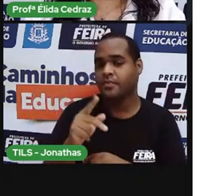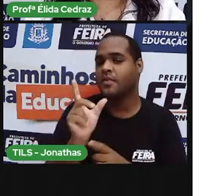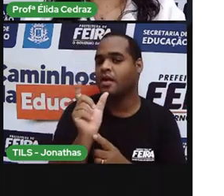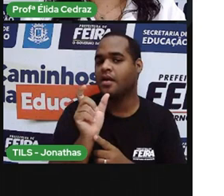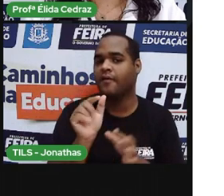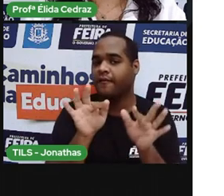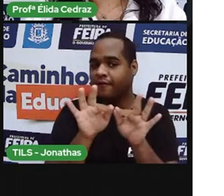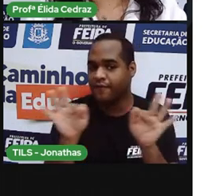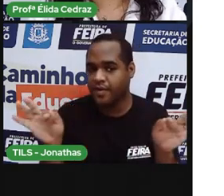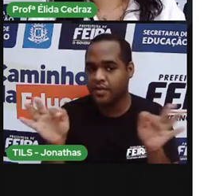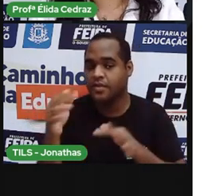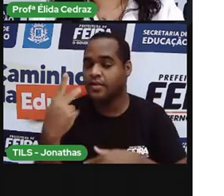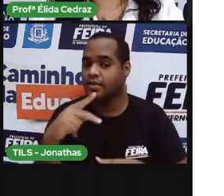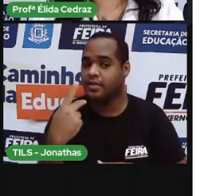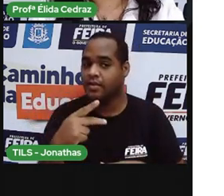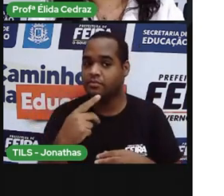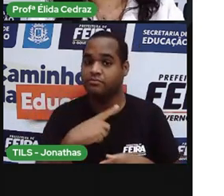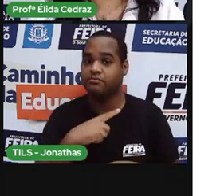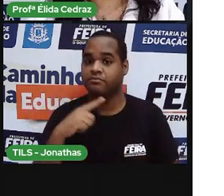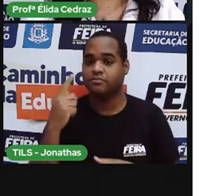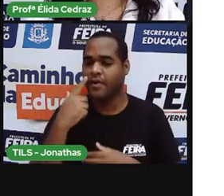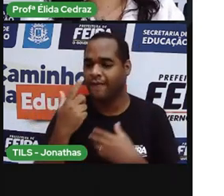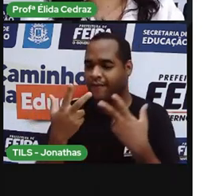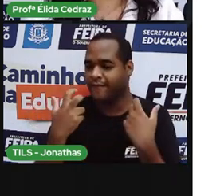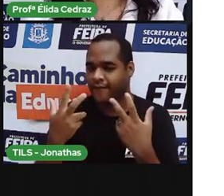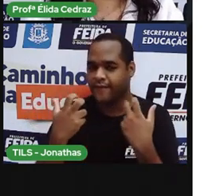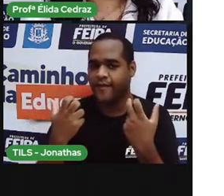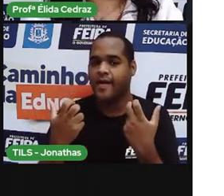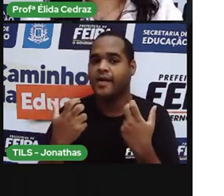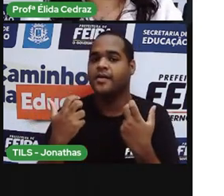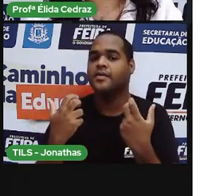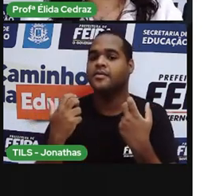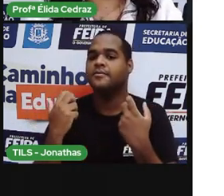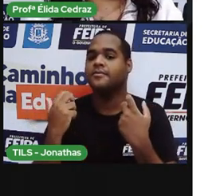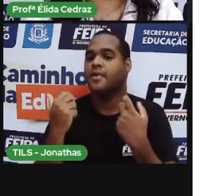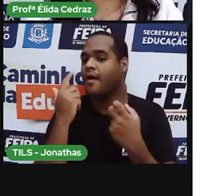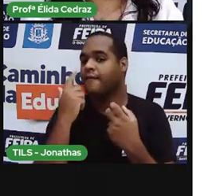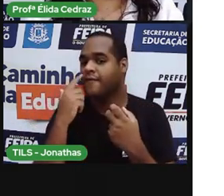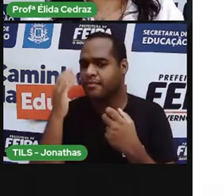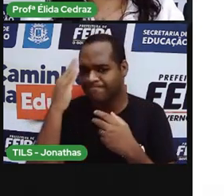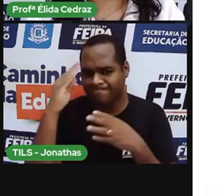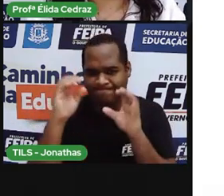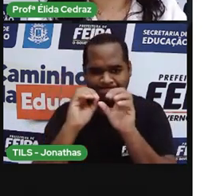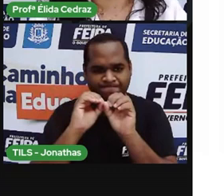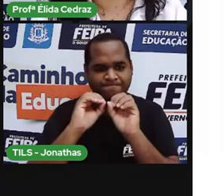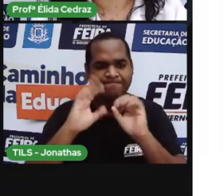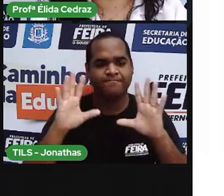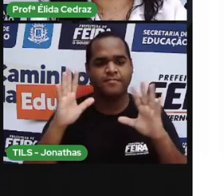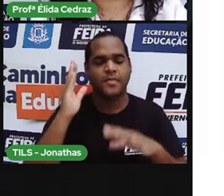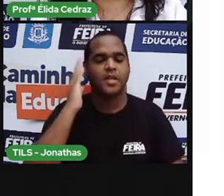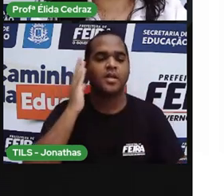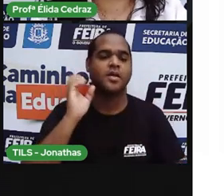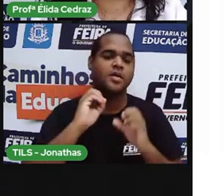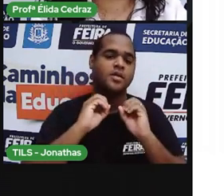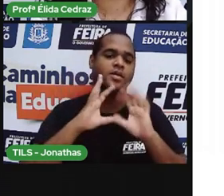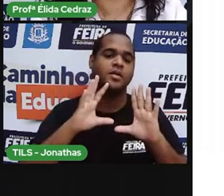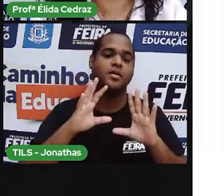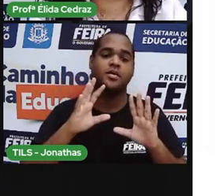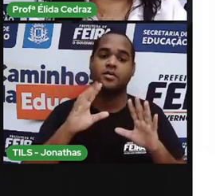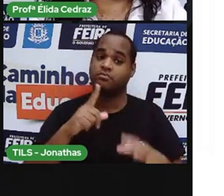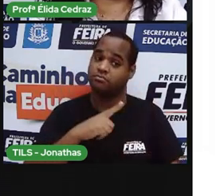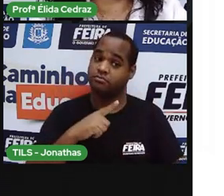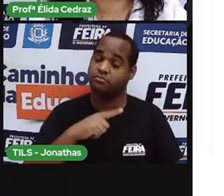lado. Vocês conseguem entender o que está escrito nessa frase? Certo que a